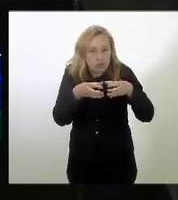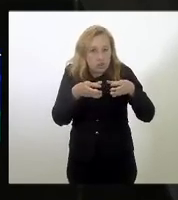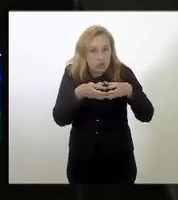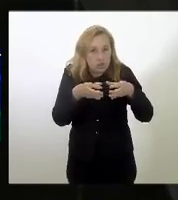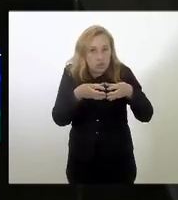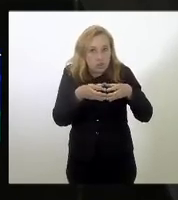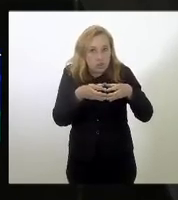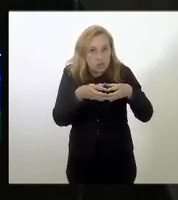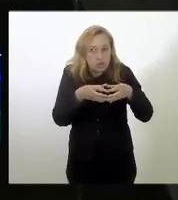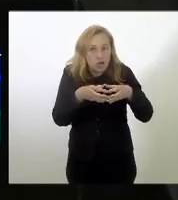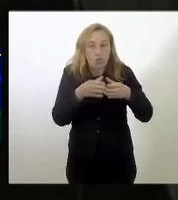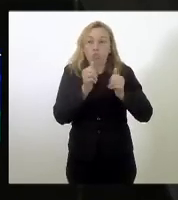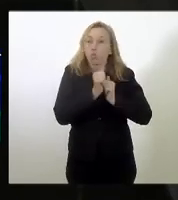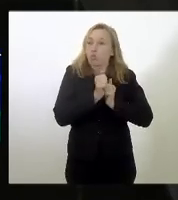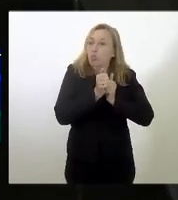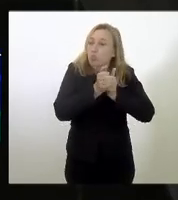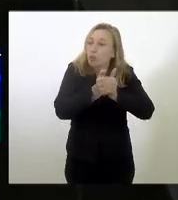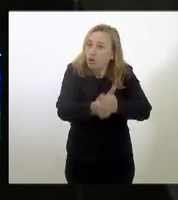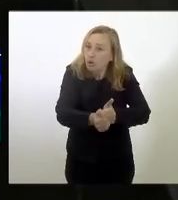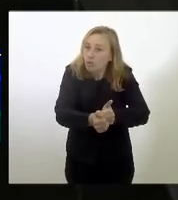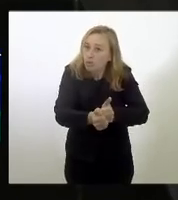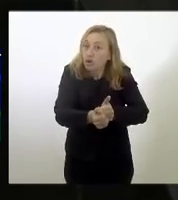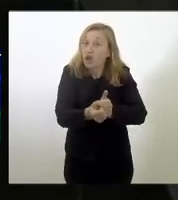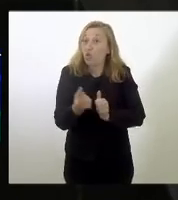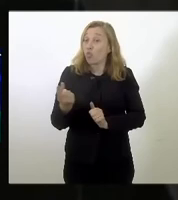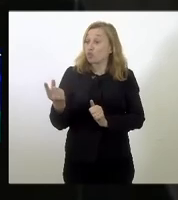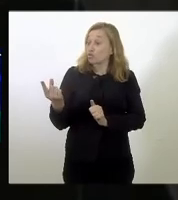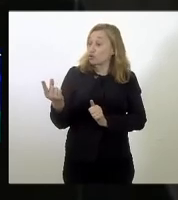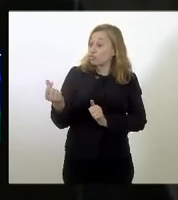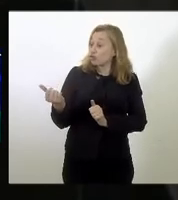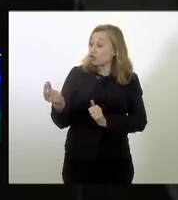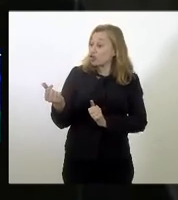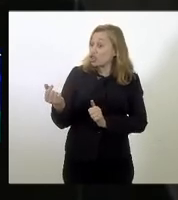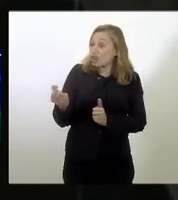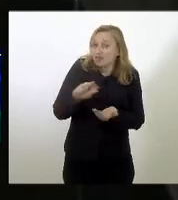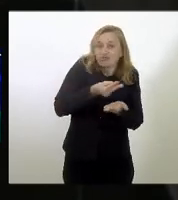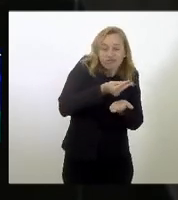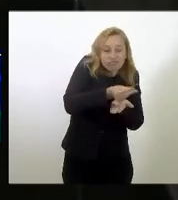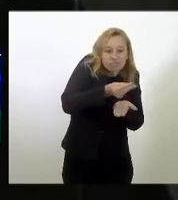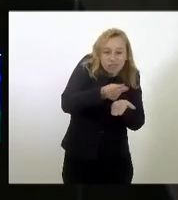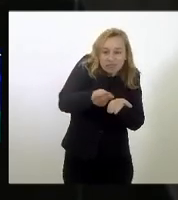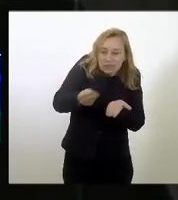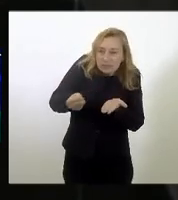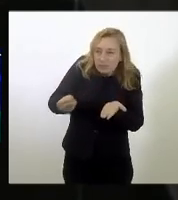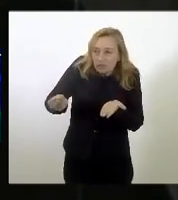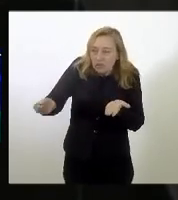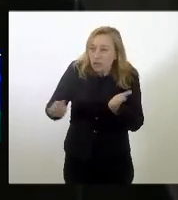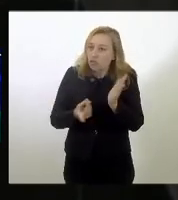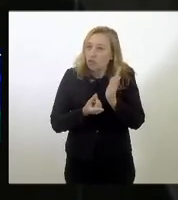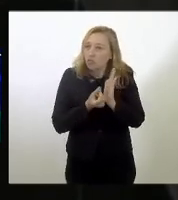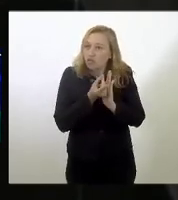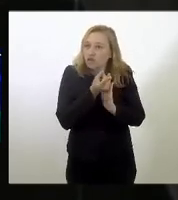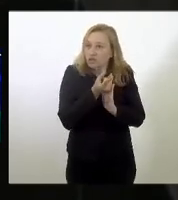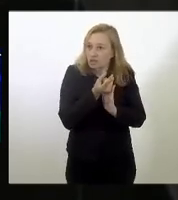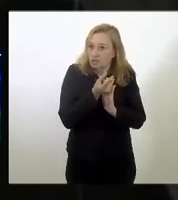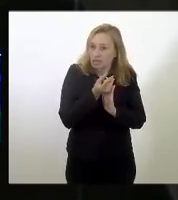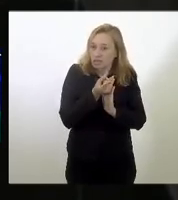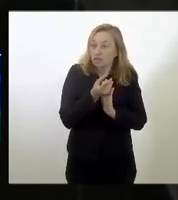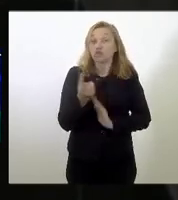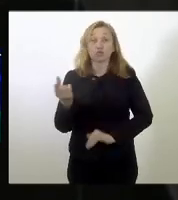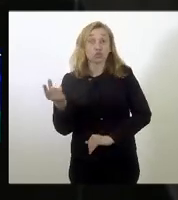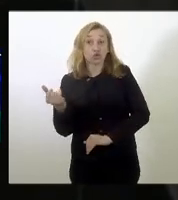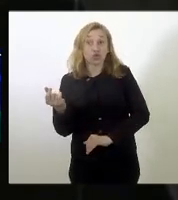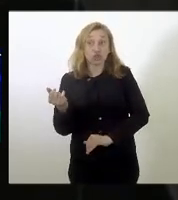possa acompanhar a execução, distribuição financeira do